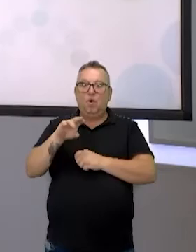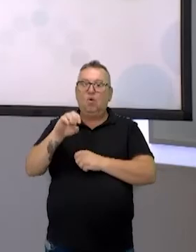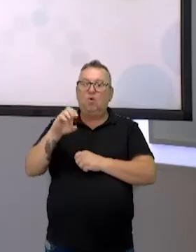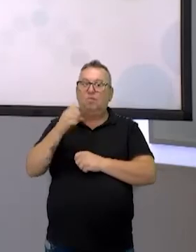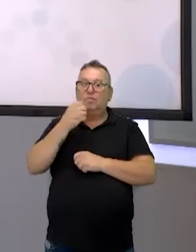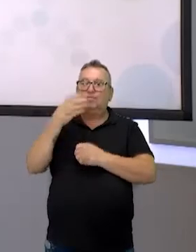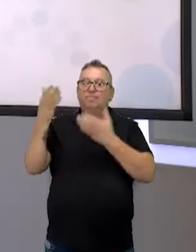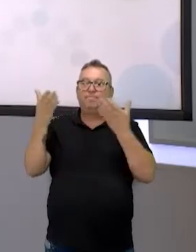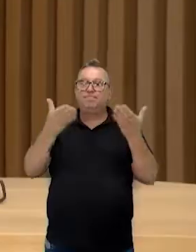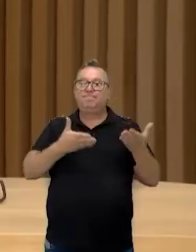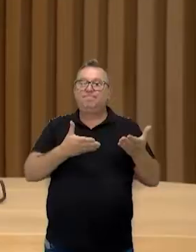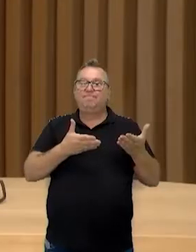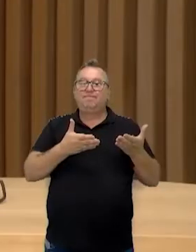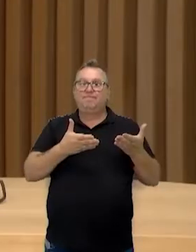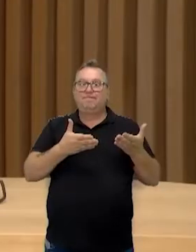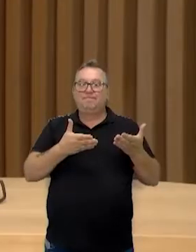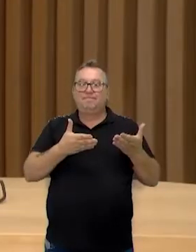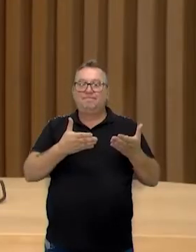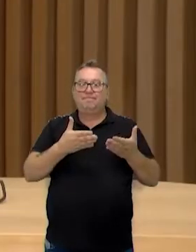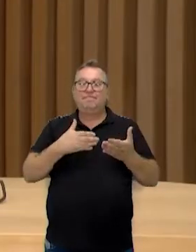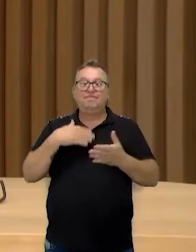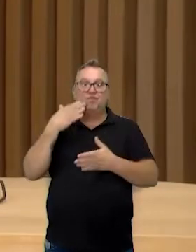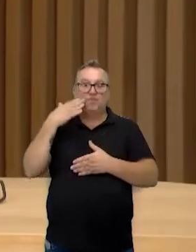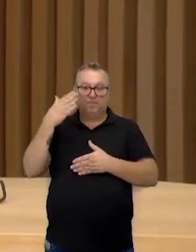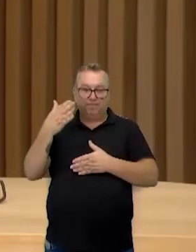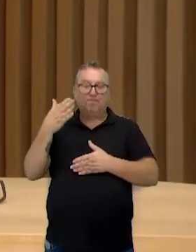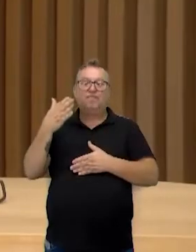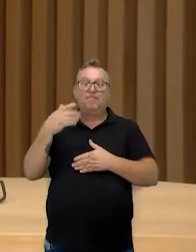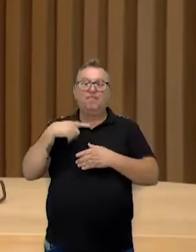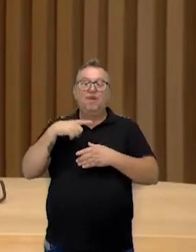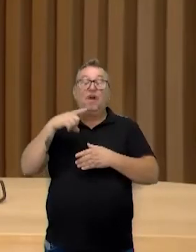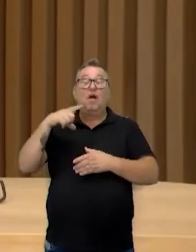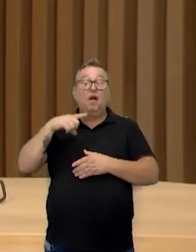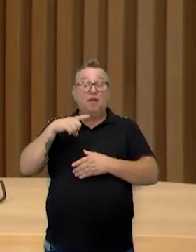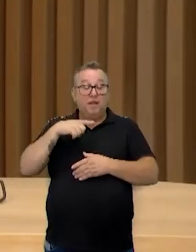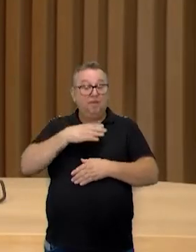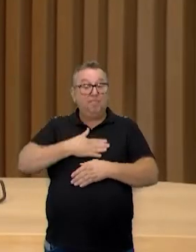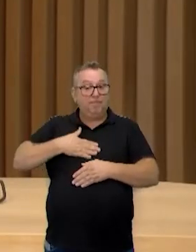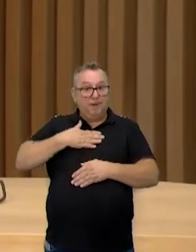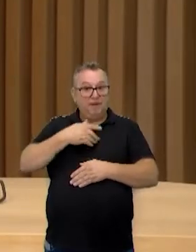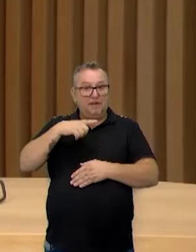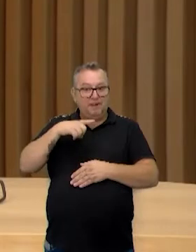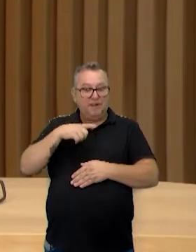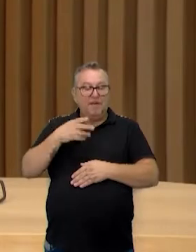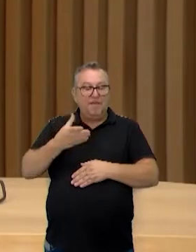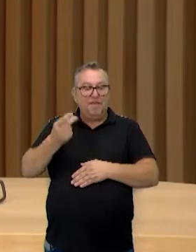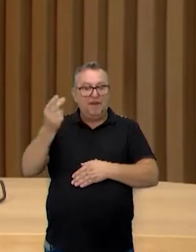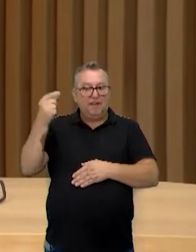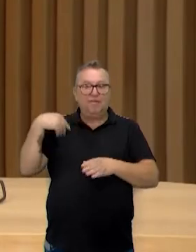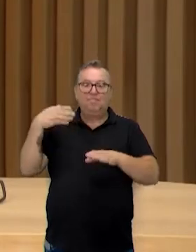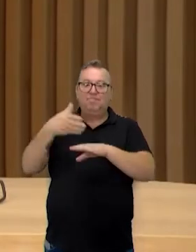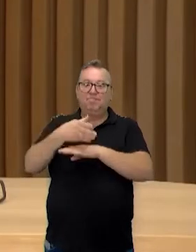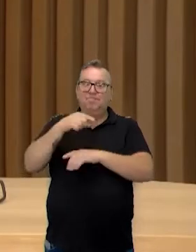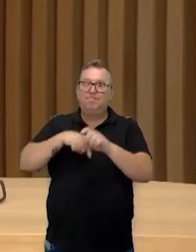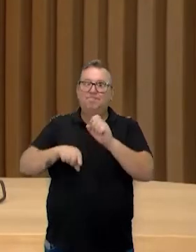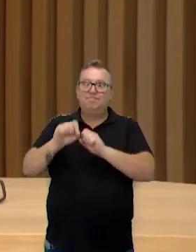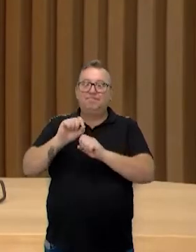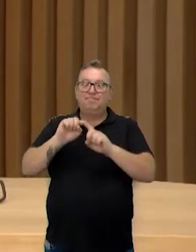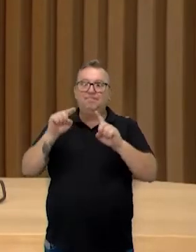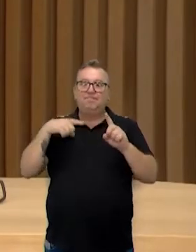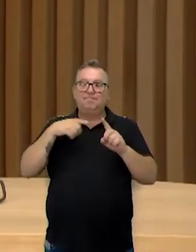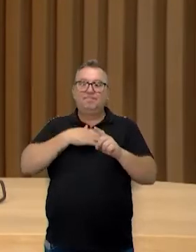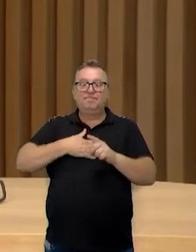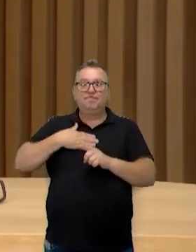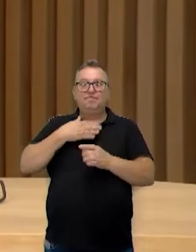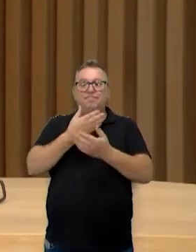muito bem-vindo, Russão. Obrigado, Alcides, aí pelo convite. É um prazer imenso estar aqui. Faz tempo que eu não venho aqui para